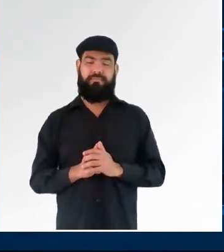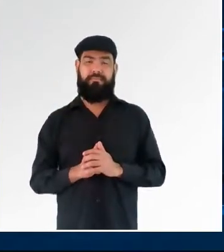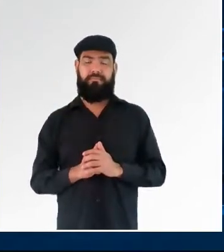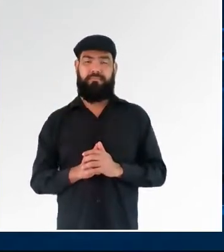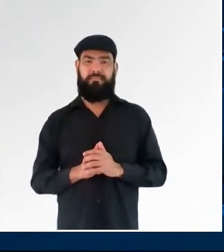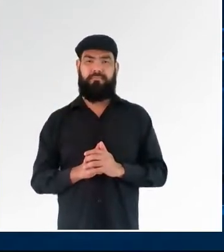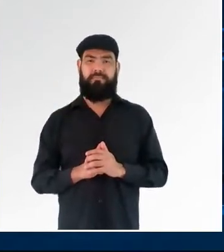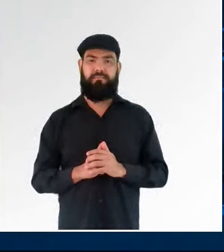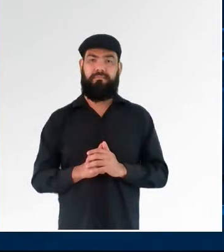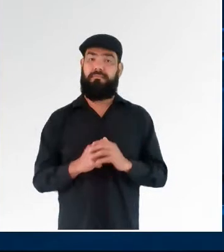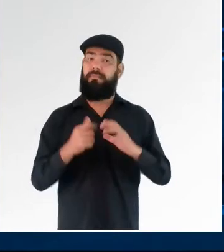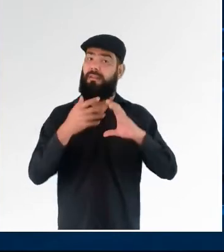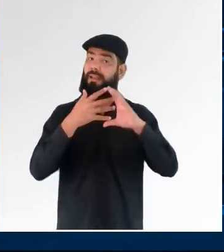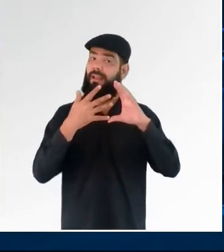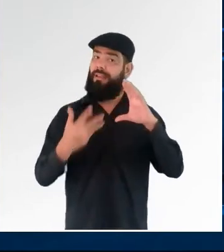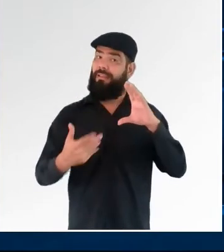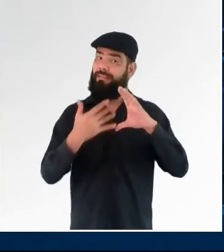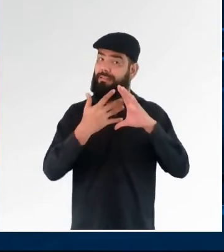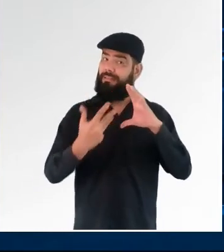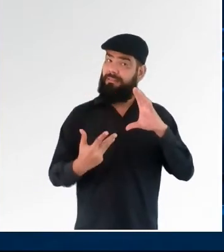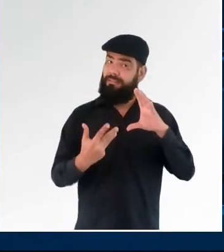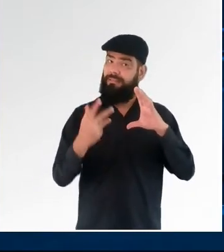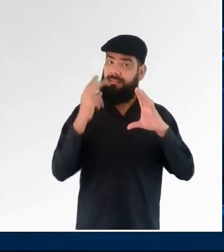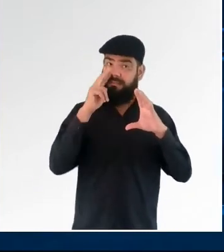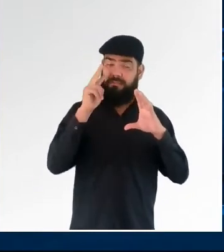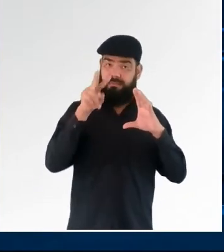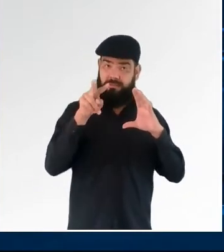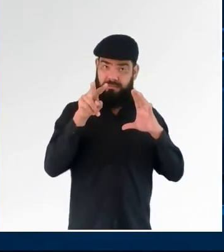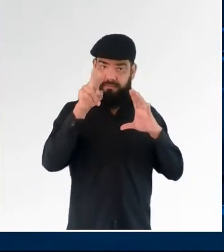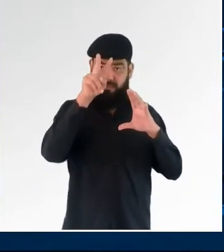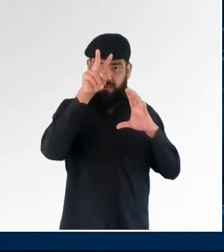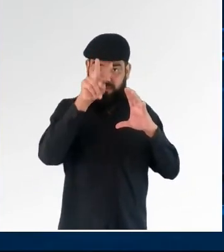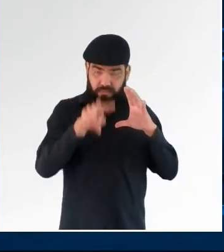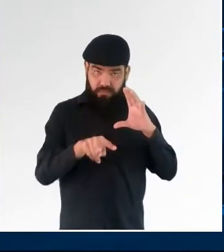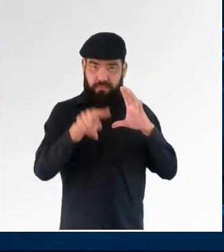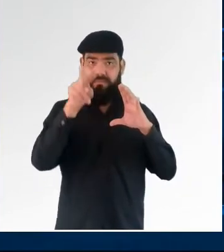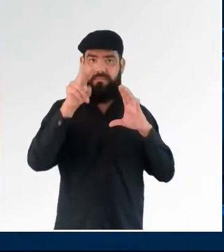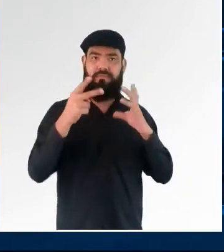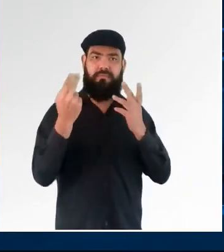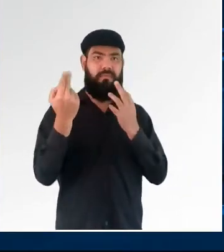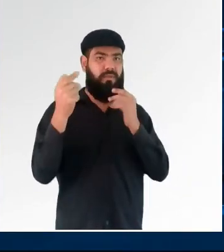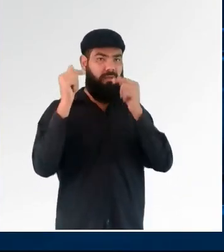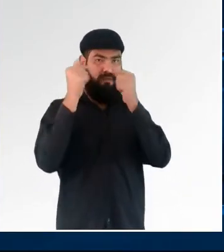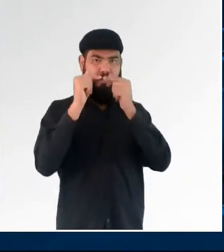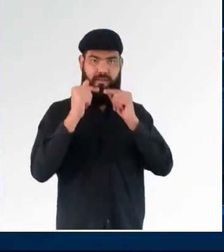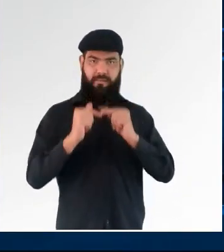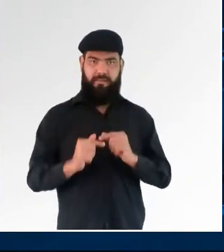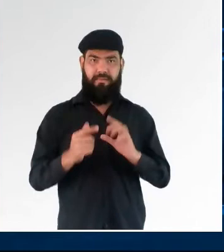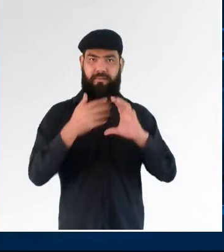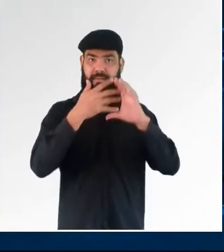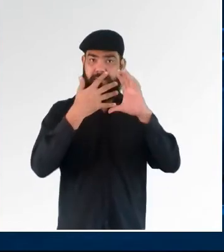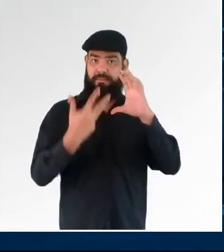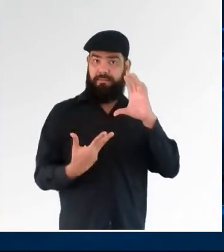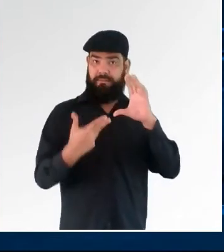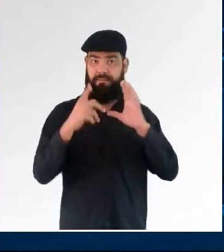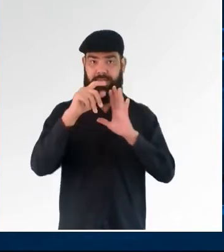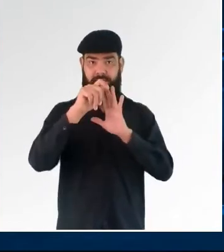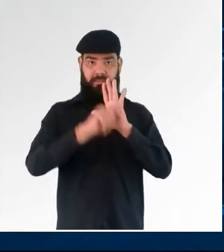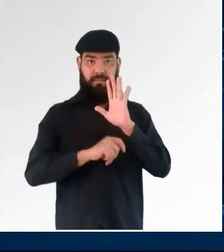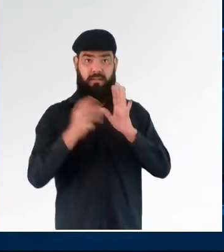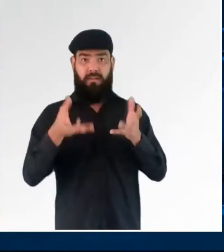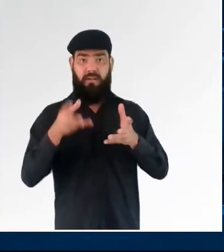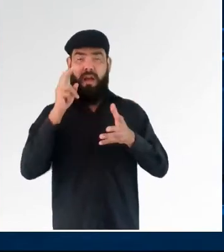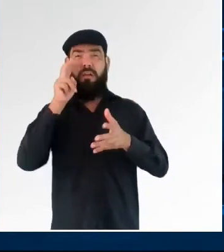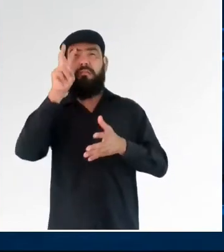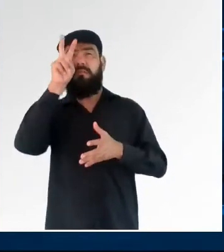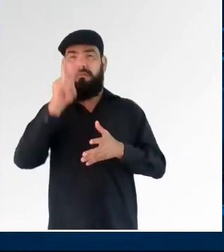características que nós lemos aqui, ó, tá? Muito bem, então vemos as características do texto e vamos ler um texto maior